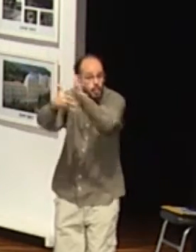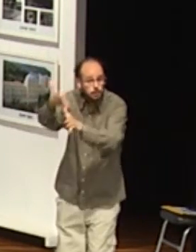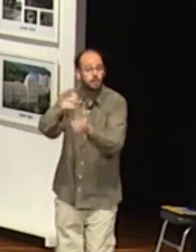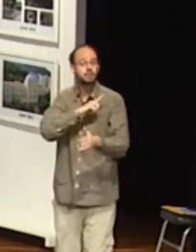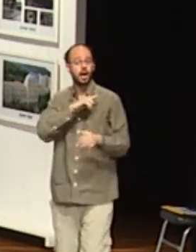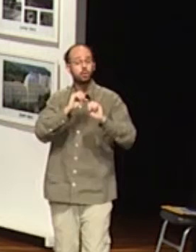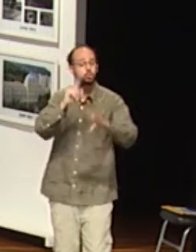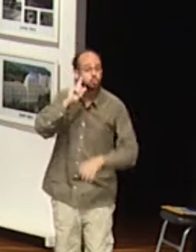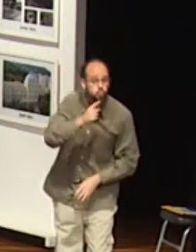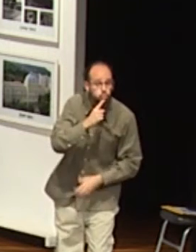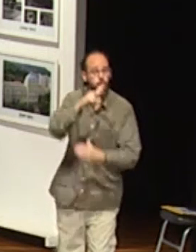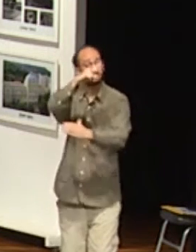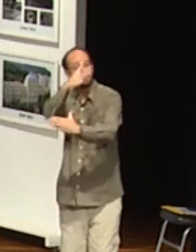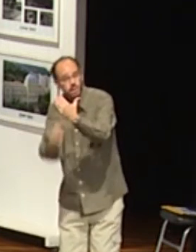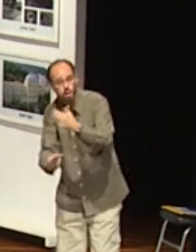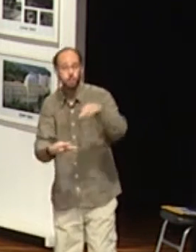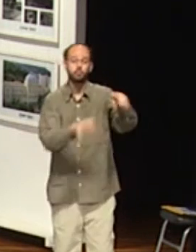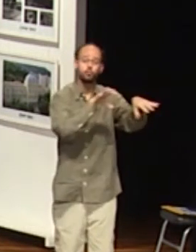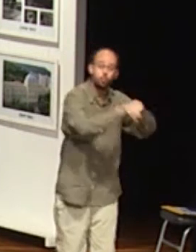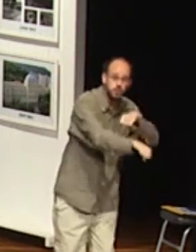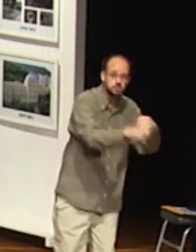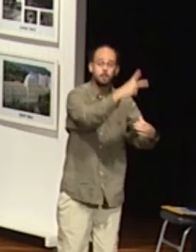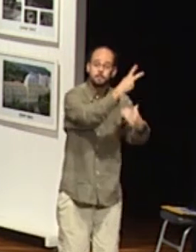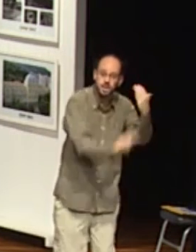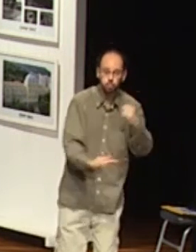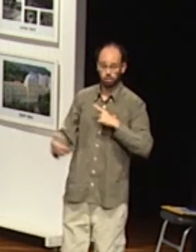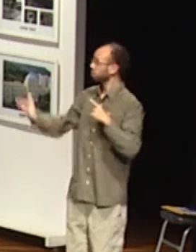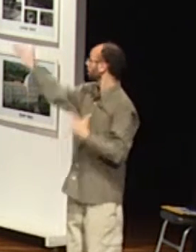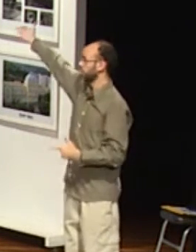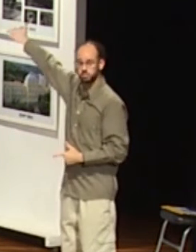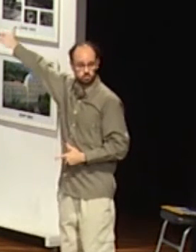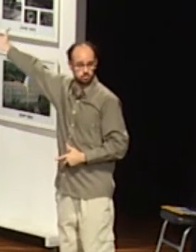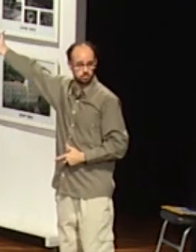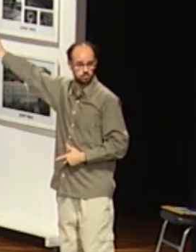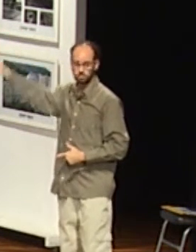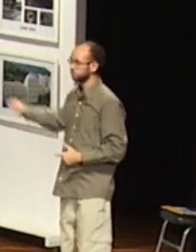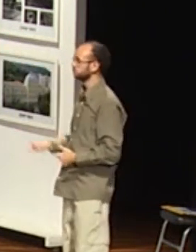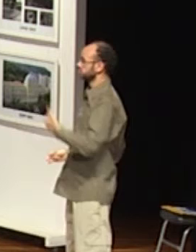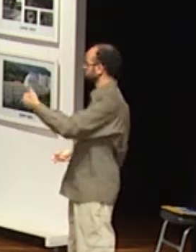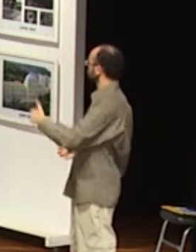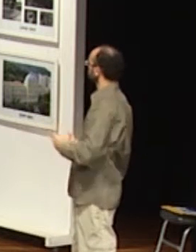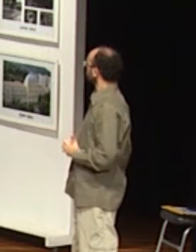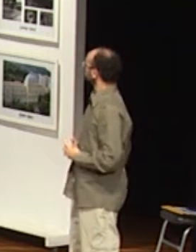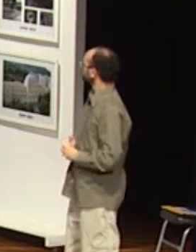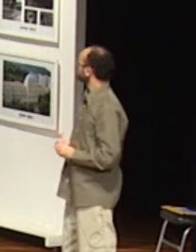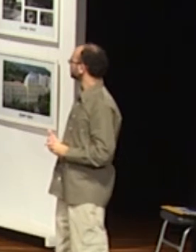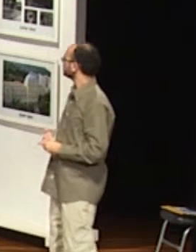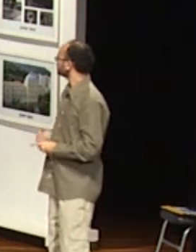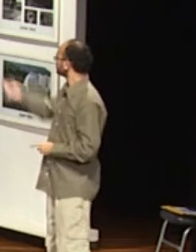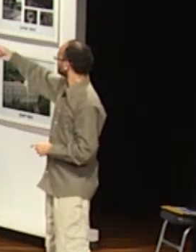lutando para colocarmos a Libras, o bilinguismo, o sujeito surdo, a formação